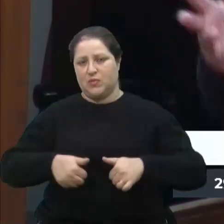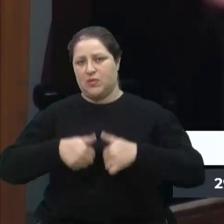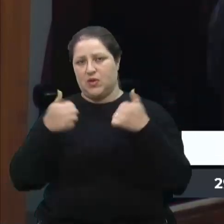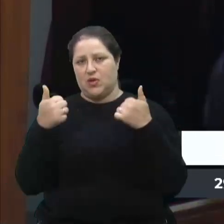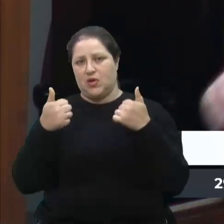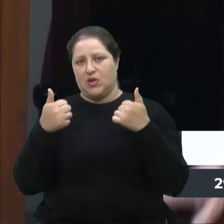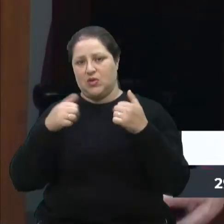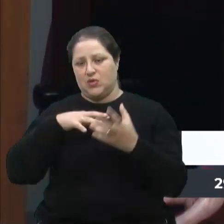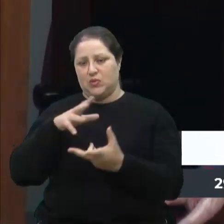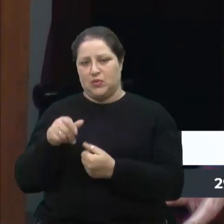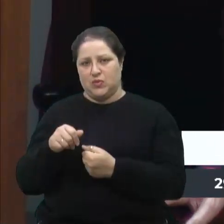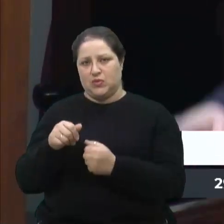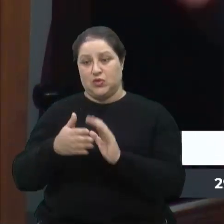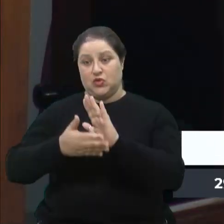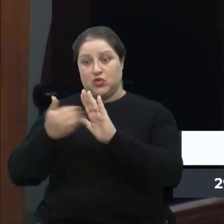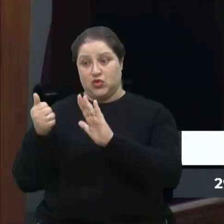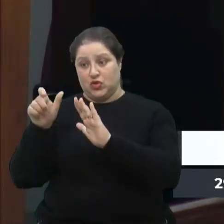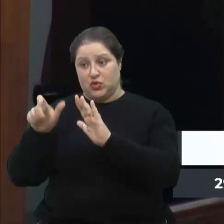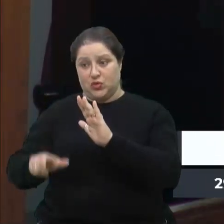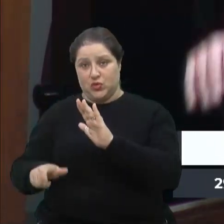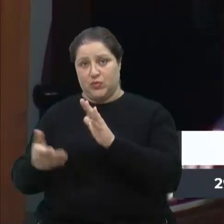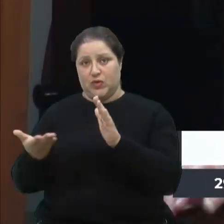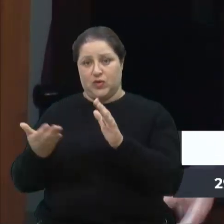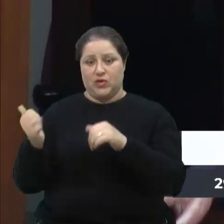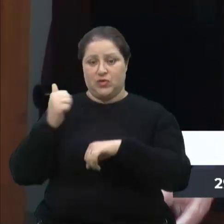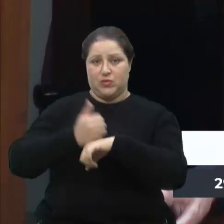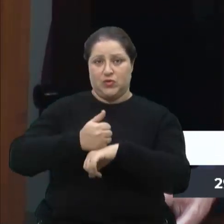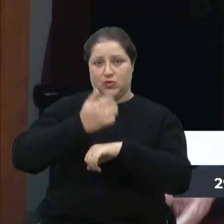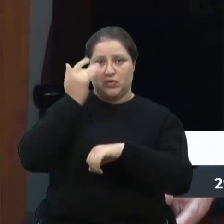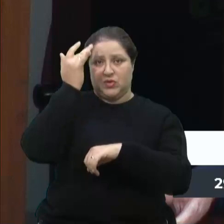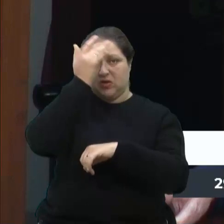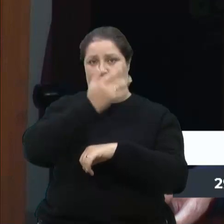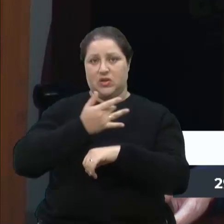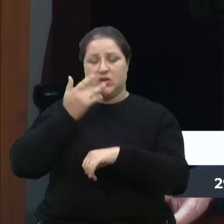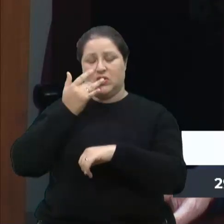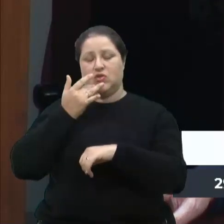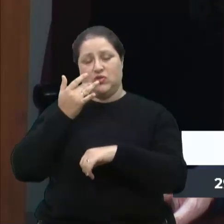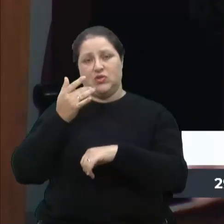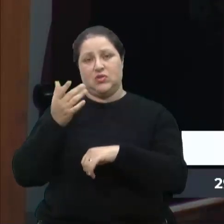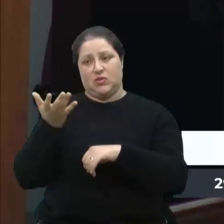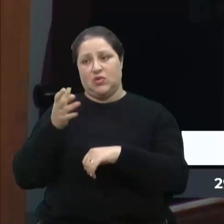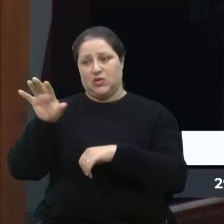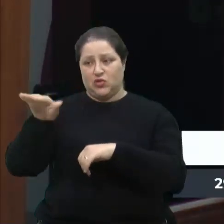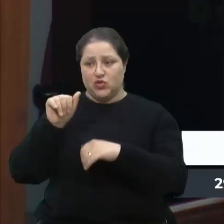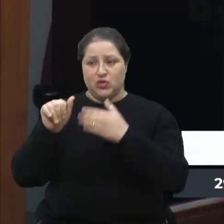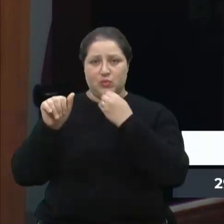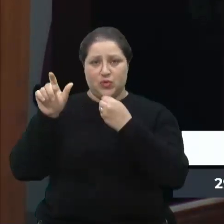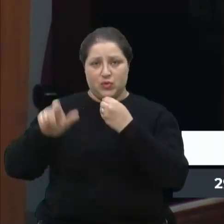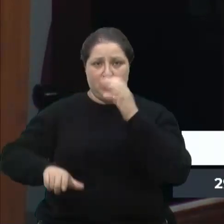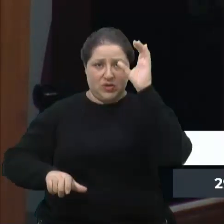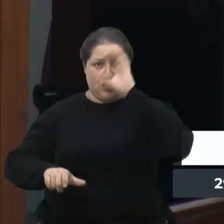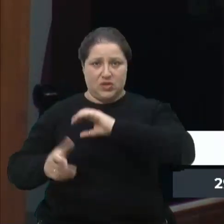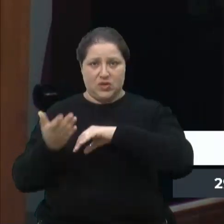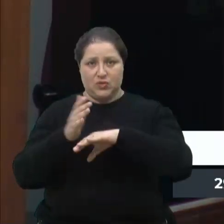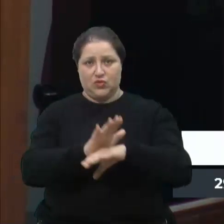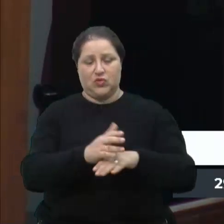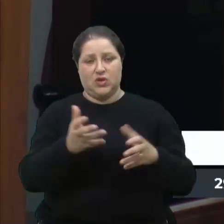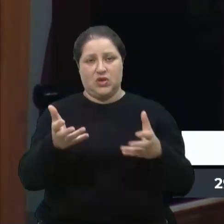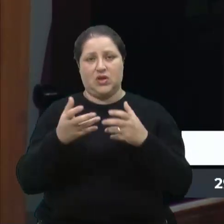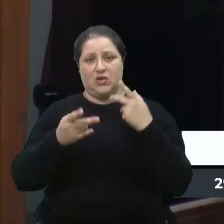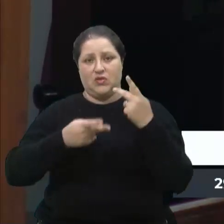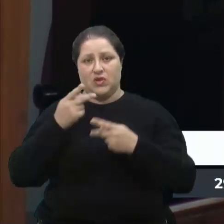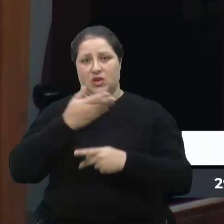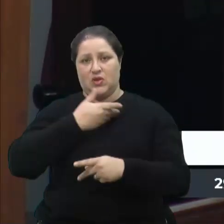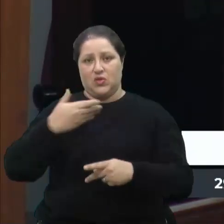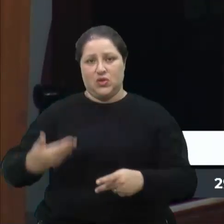o cara, vamos botar o Haddad. O Haddad agora pega esse cidadão para poder ajudar. Então, mas agora eu quero falar do